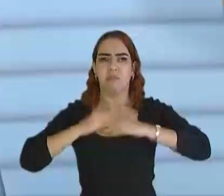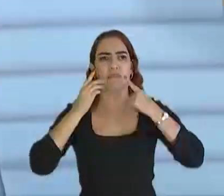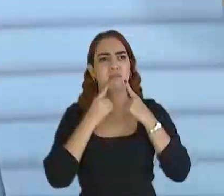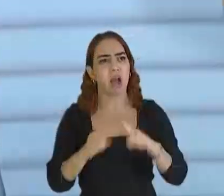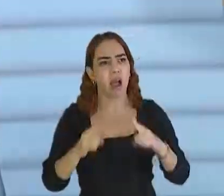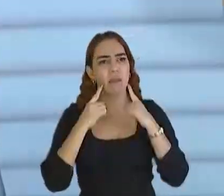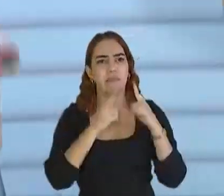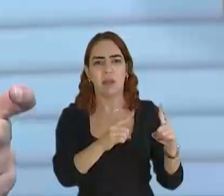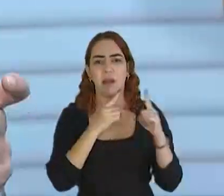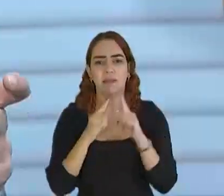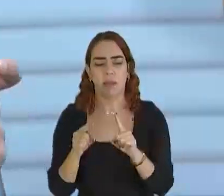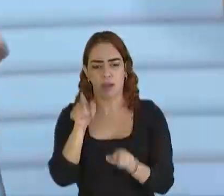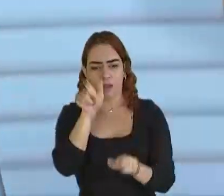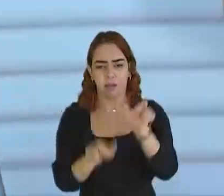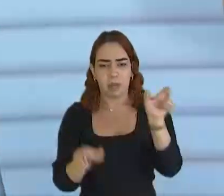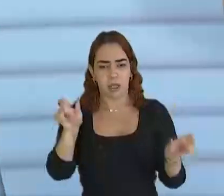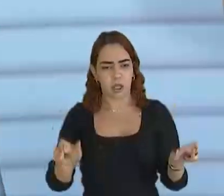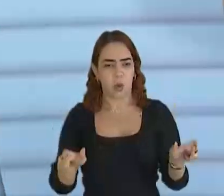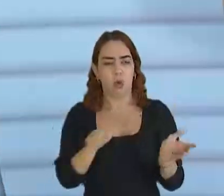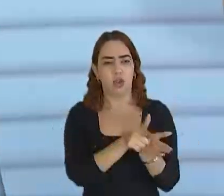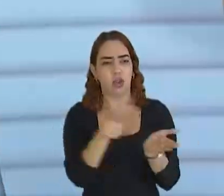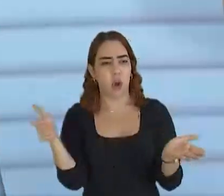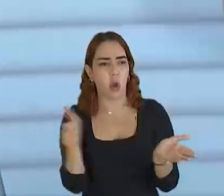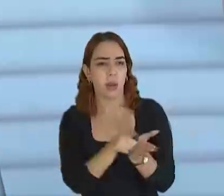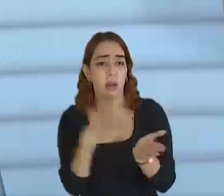né? O meio de comunicação profissional. Veja,